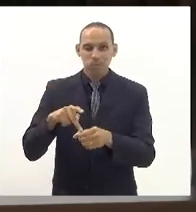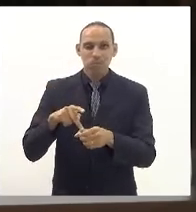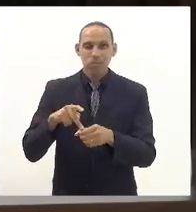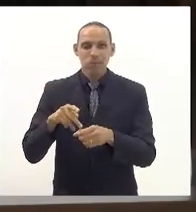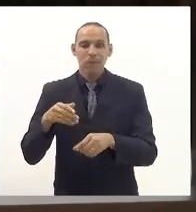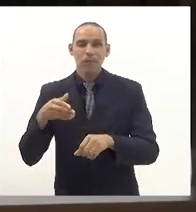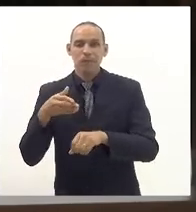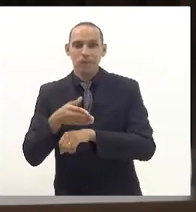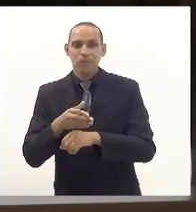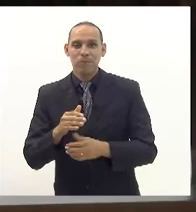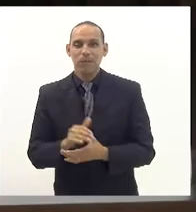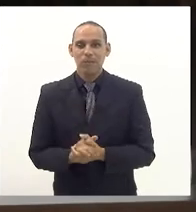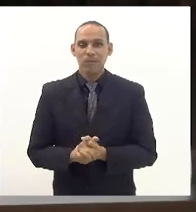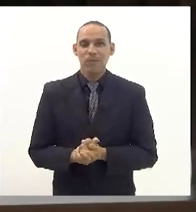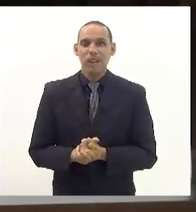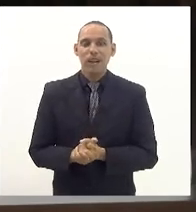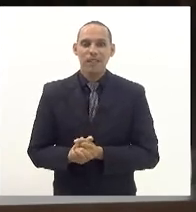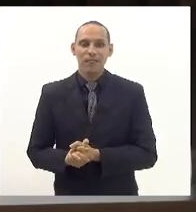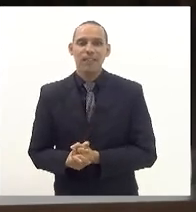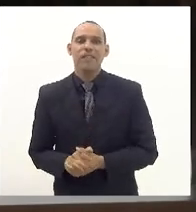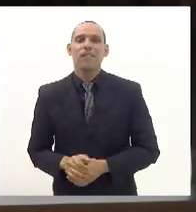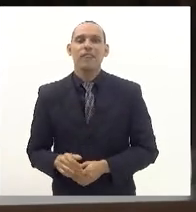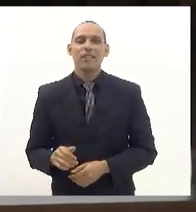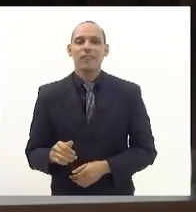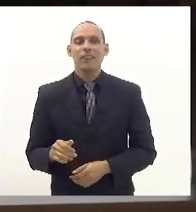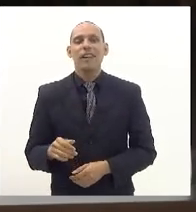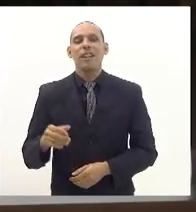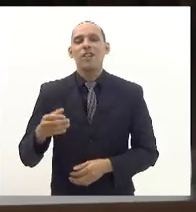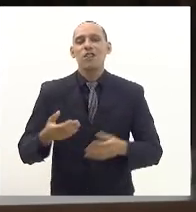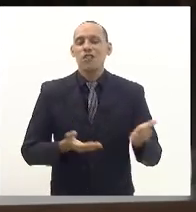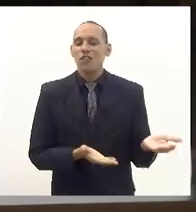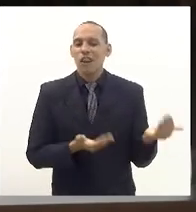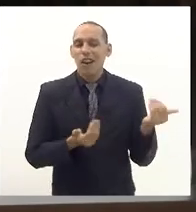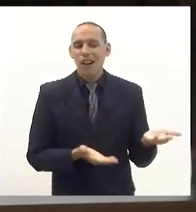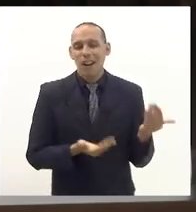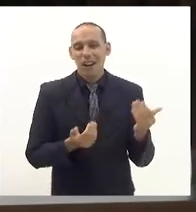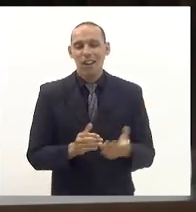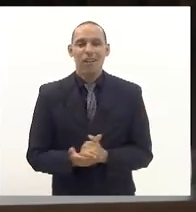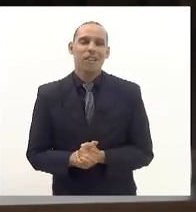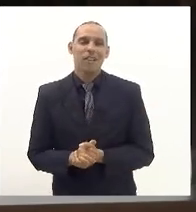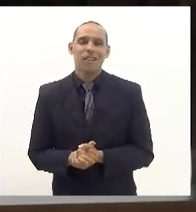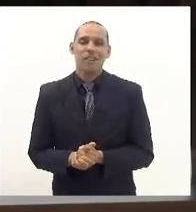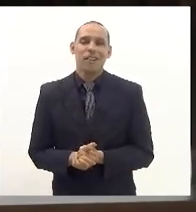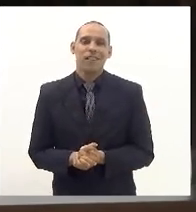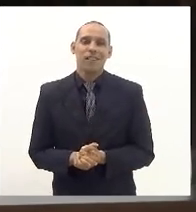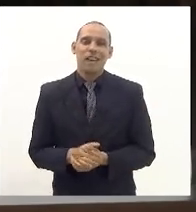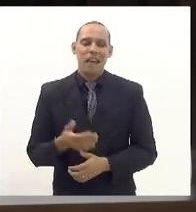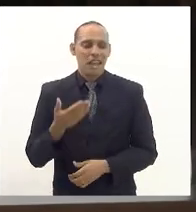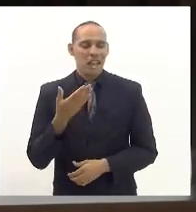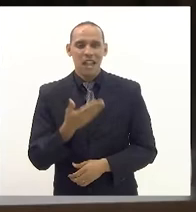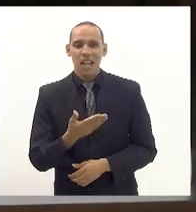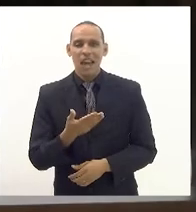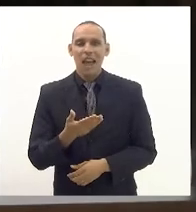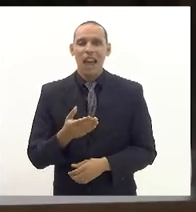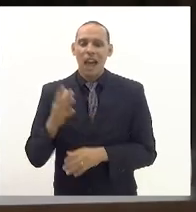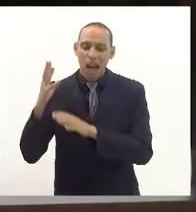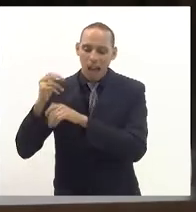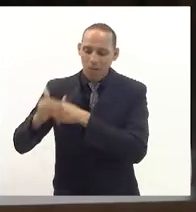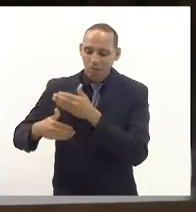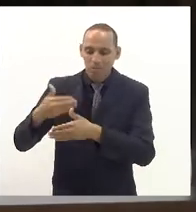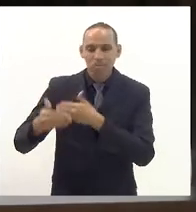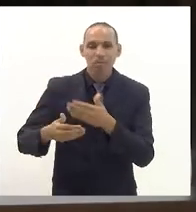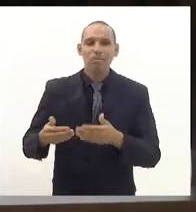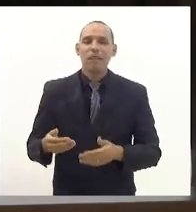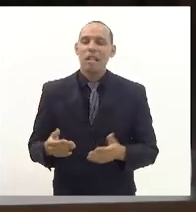embora muito jovem e parabéns tenho certeza que vai fazer uma carreira muito brilhante